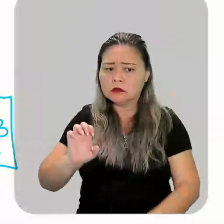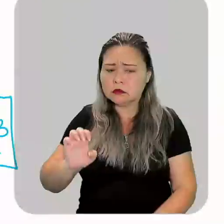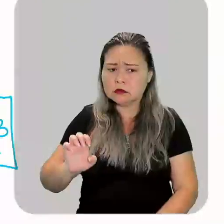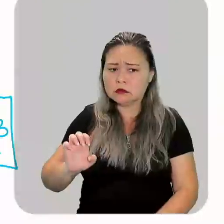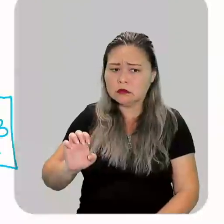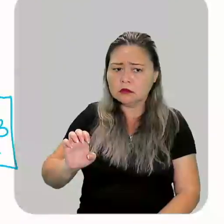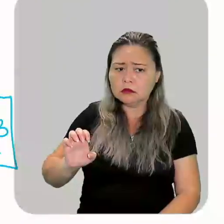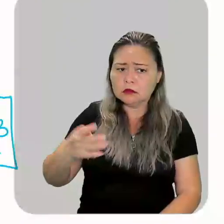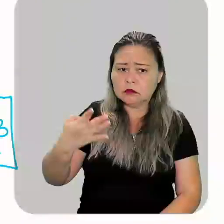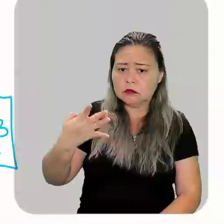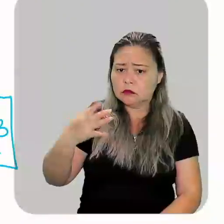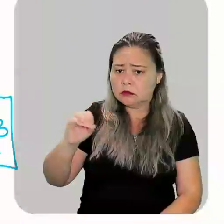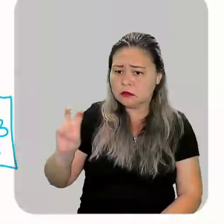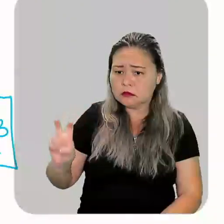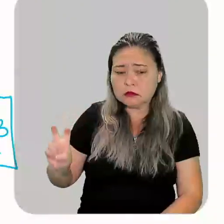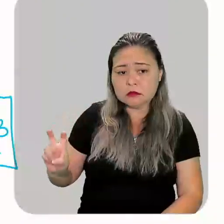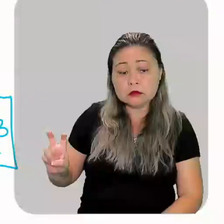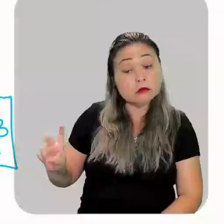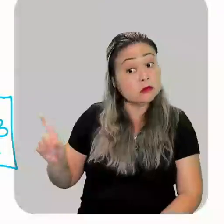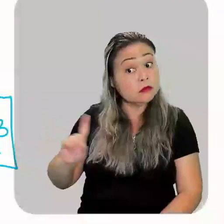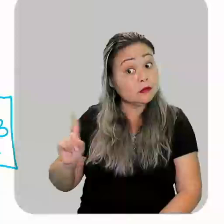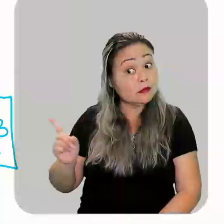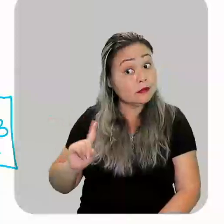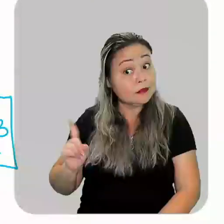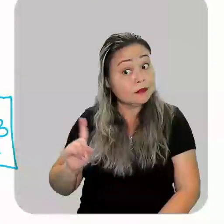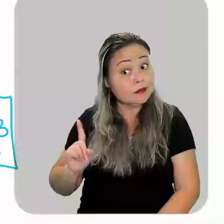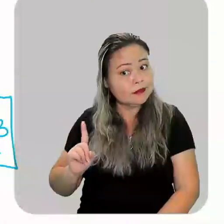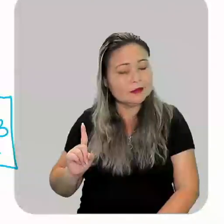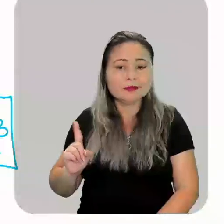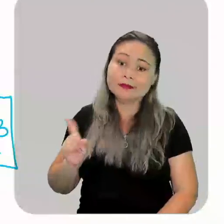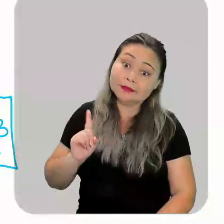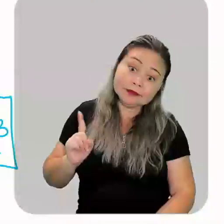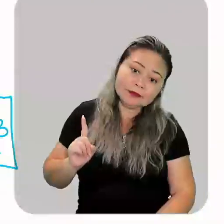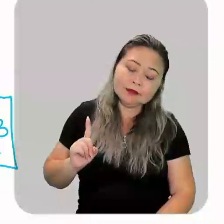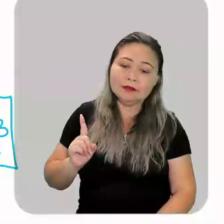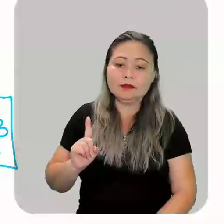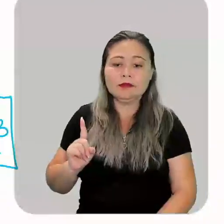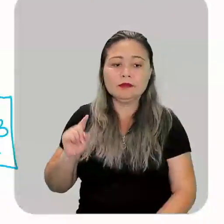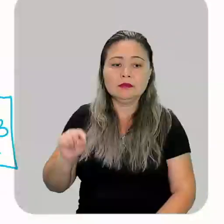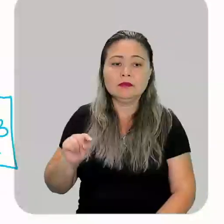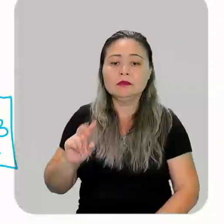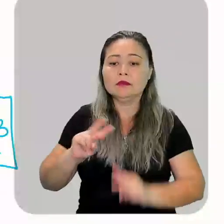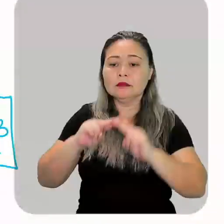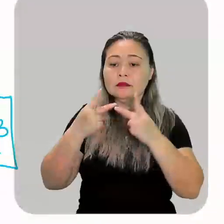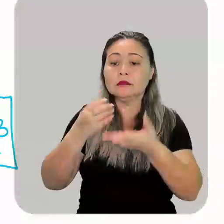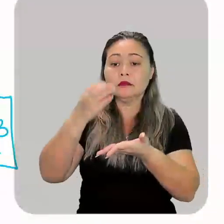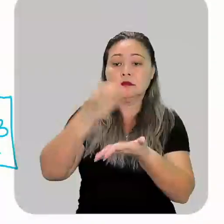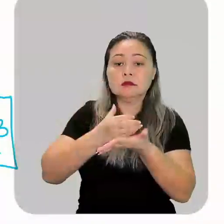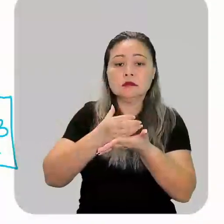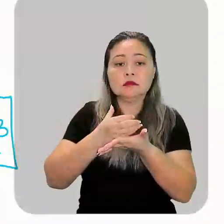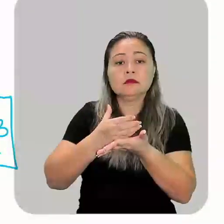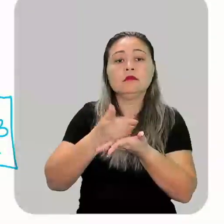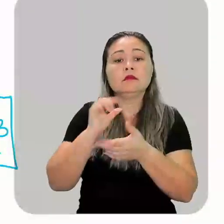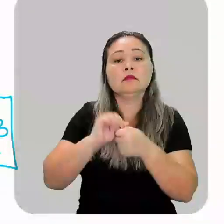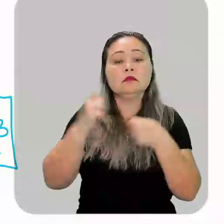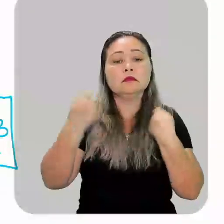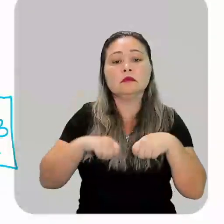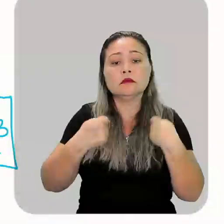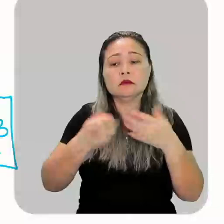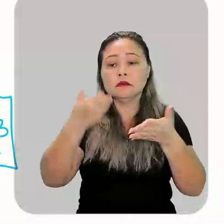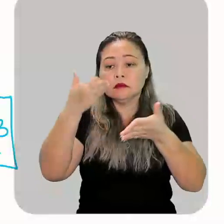Já achei aqui, ó, 405. Pois é, não é, né? Ah, não? Não então é, já porque risca esse ela. é o volume do copo, gente. Mas a gente